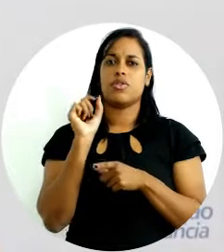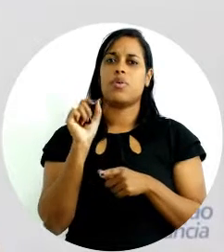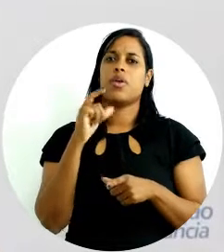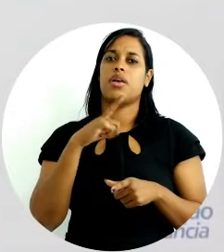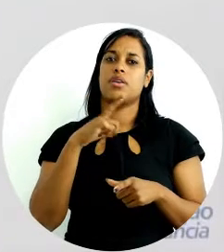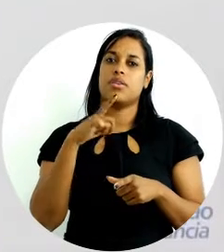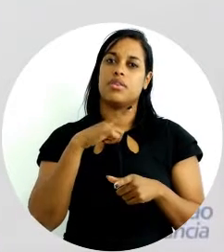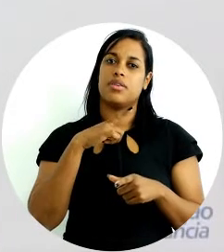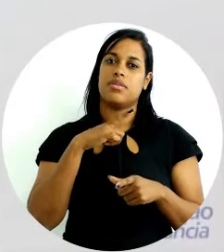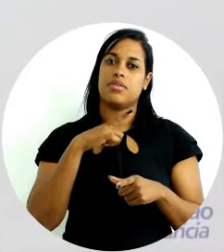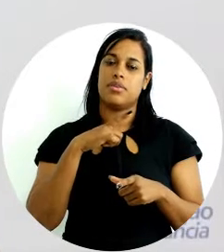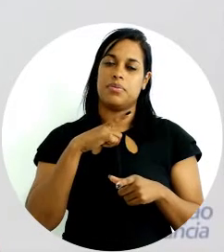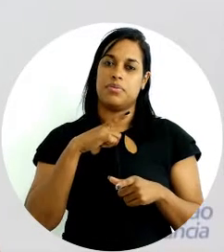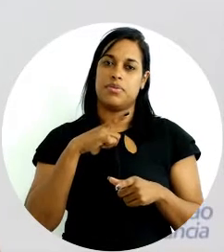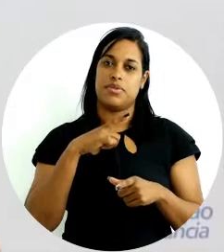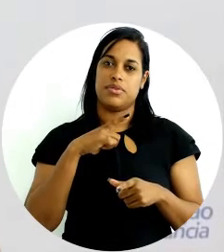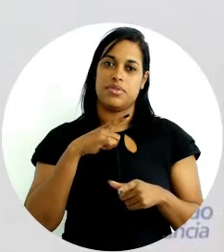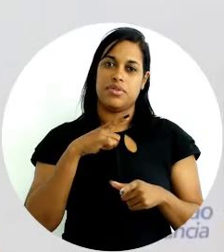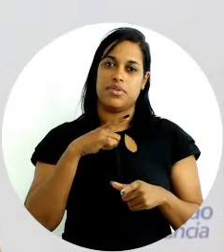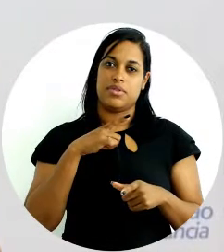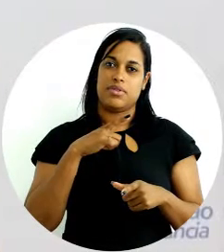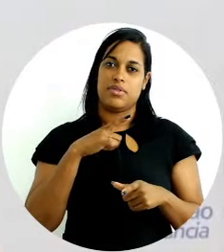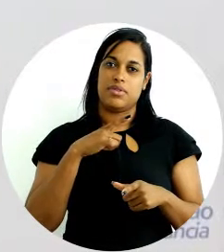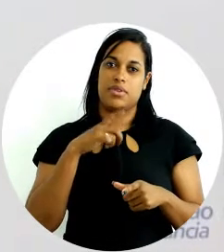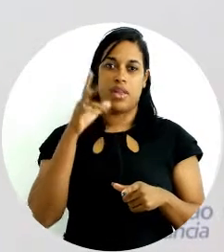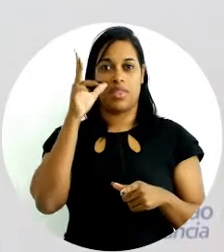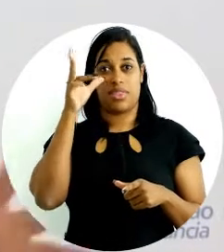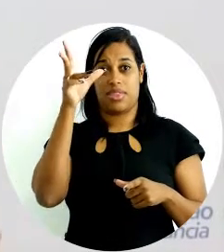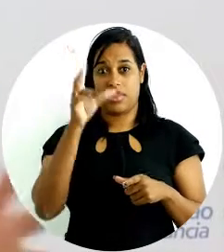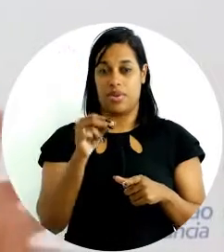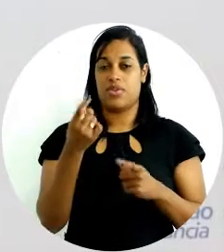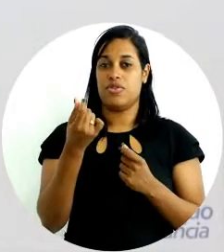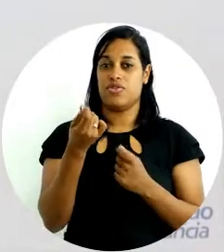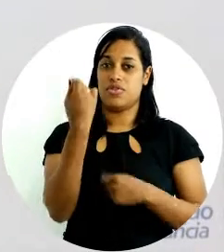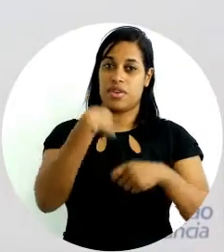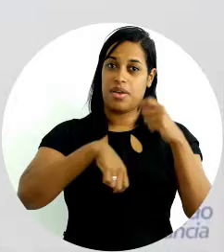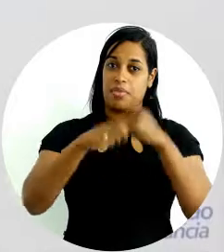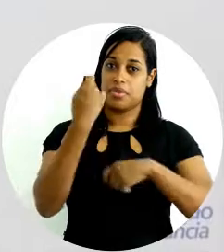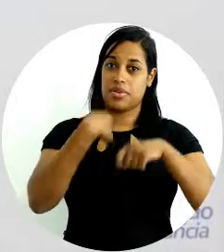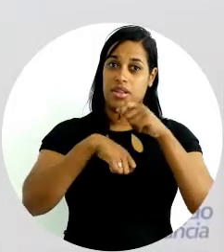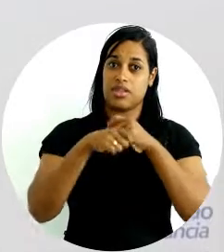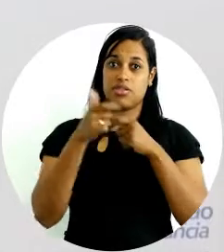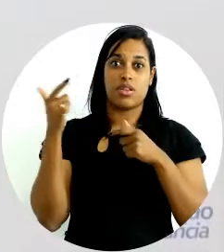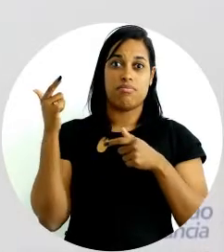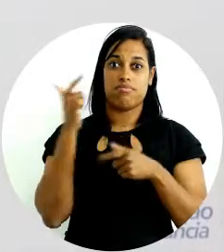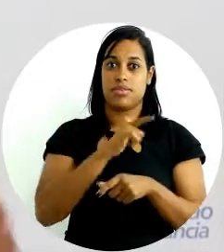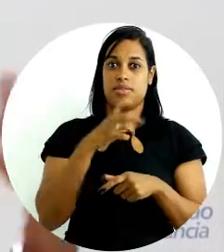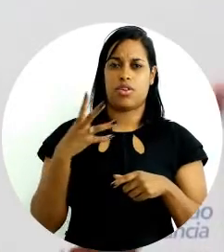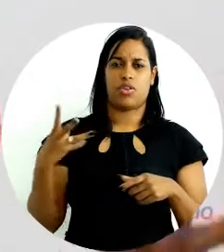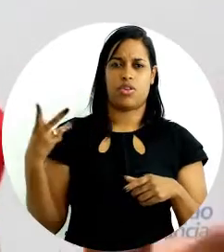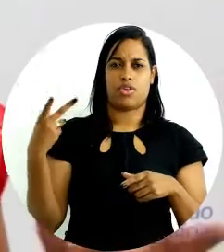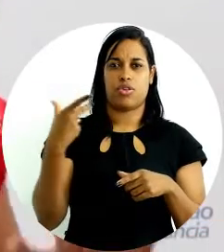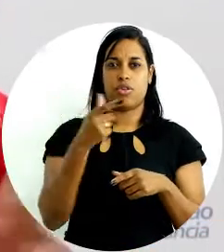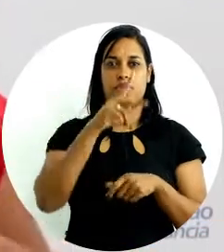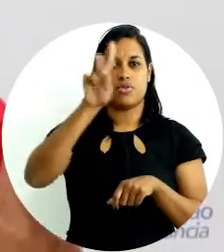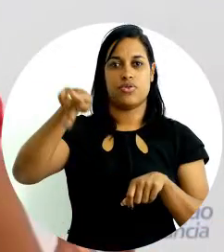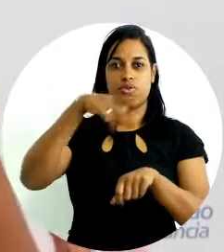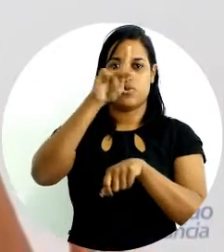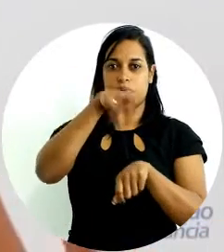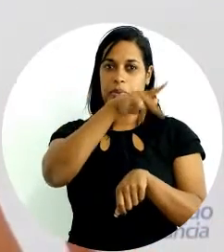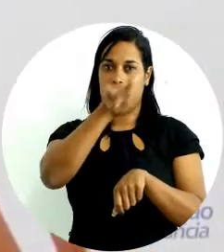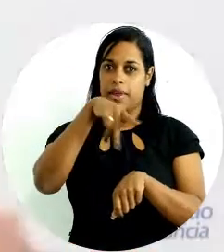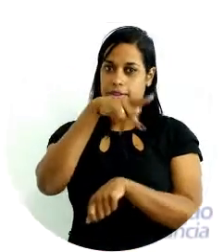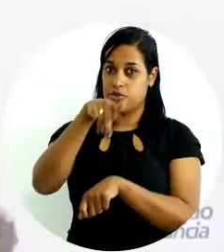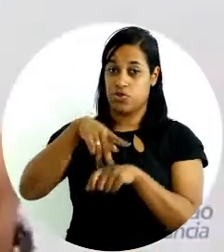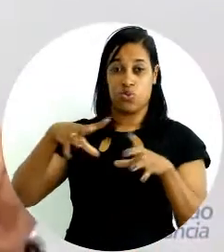o que é que vemos? Nós vemos que a ideologia capitalista, ela praticamente alcançou todos os